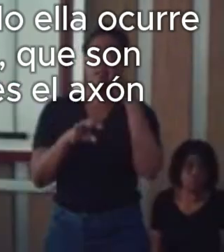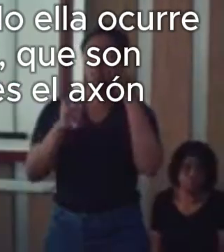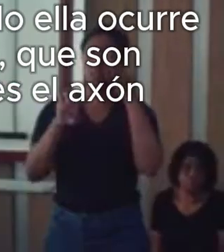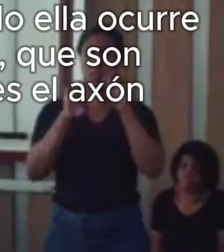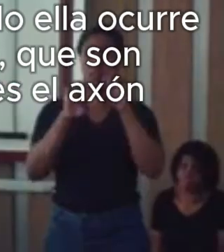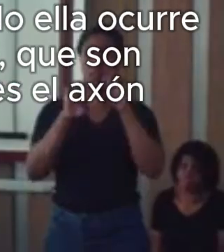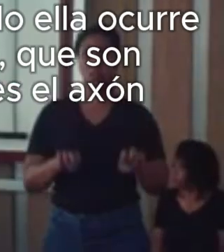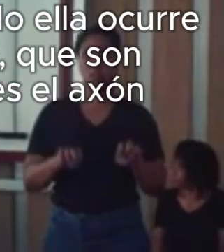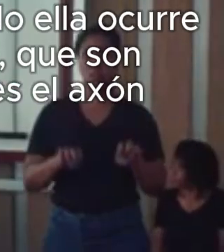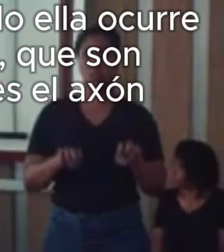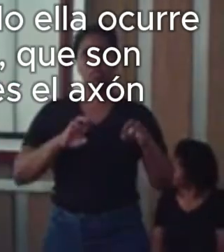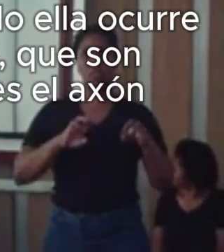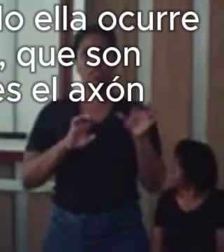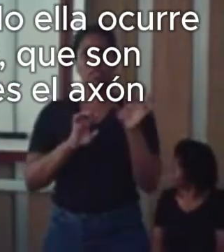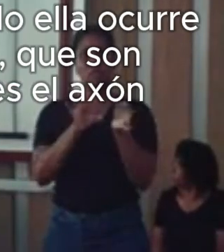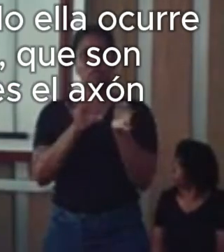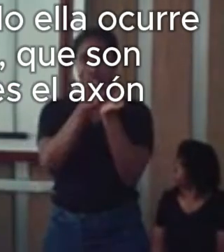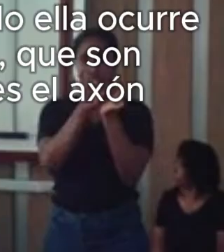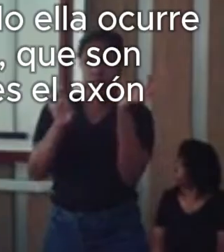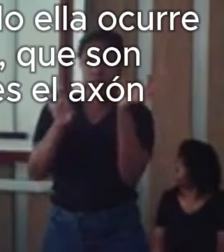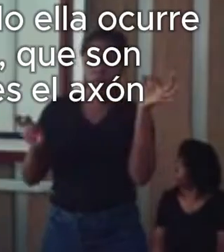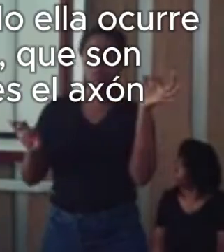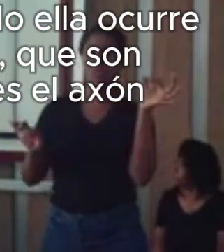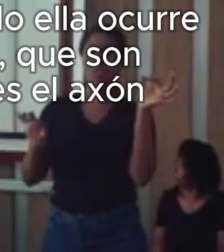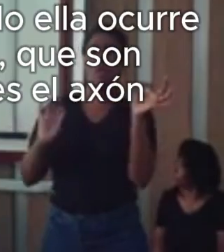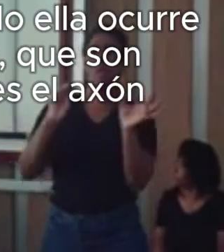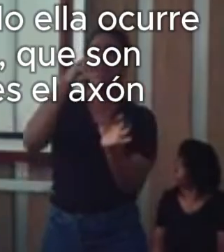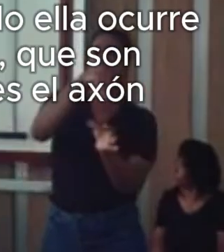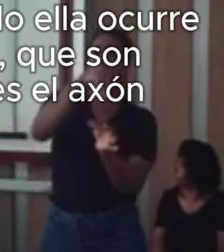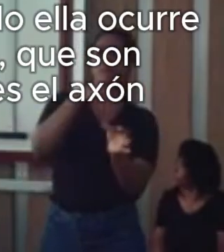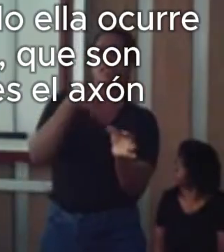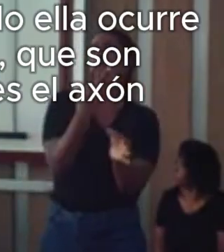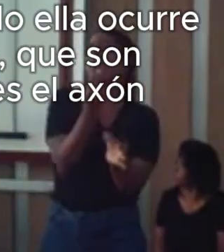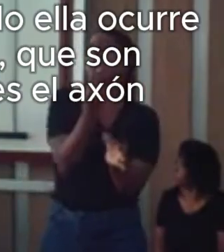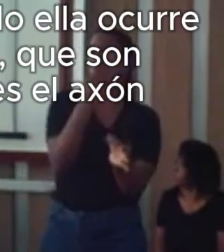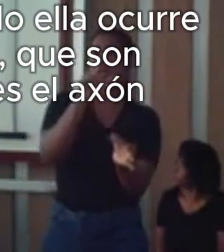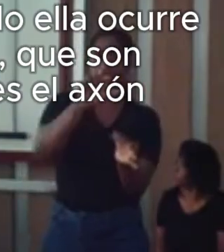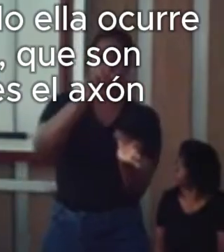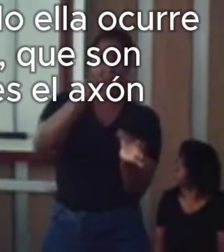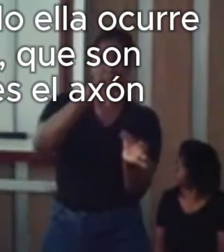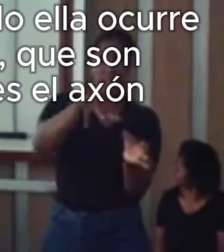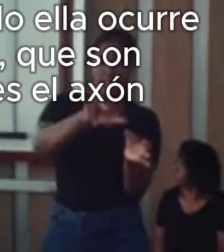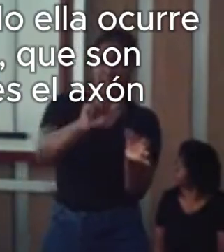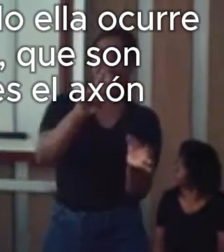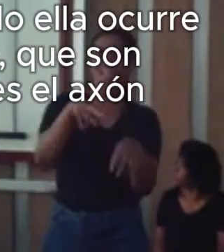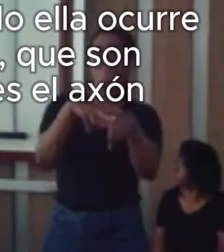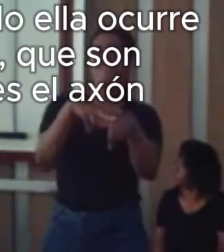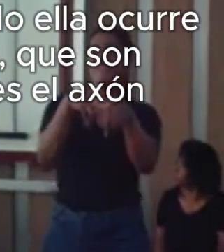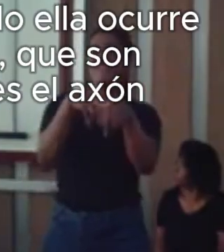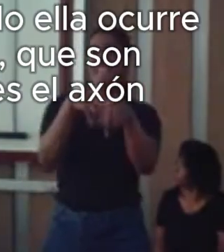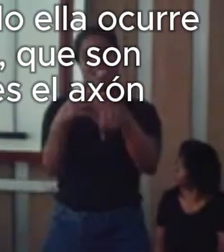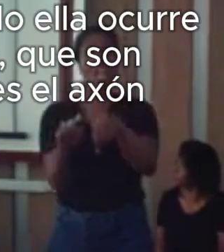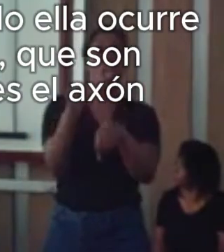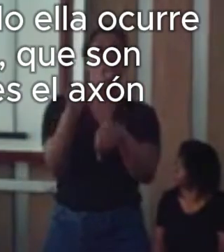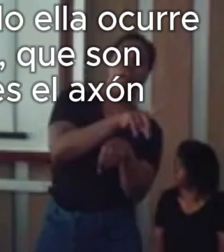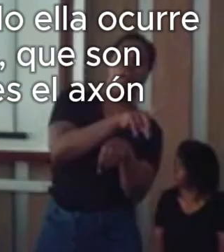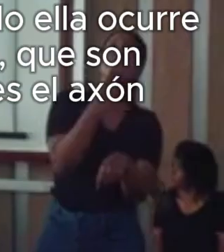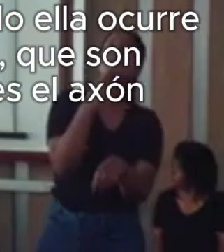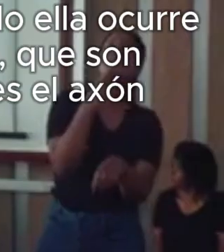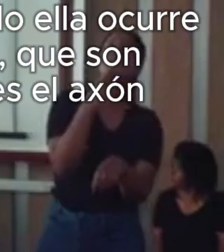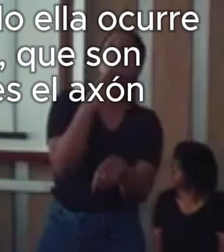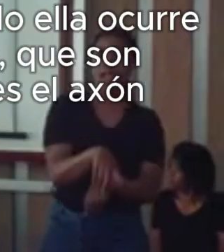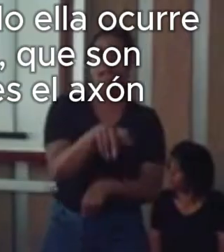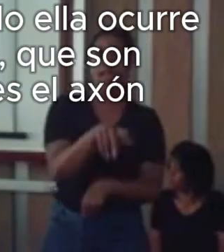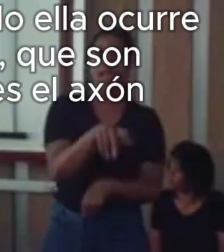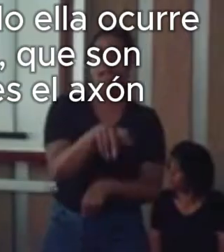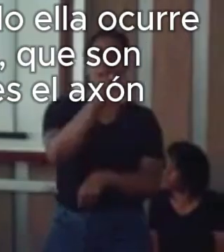tubinhos, né, esse aqui é o corte do tubo, que são recheados de laminina. Então, a laminina é o verde e o vermelho é o axônio regenerando lá